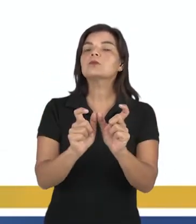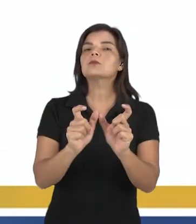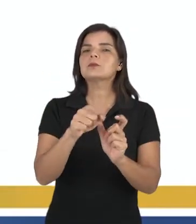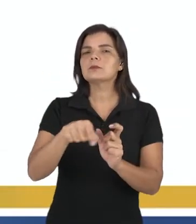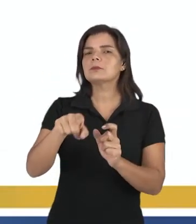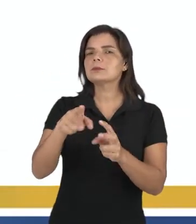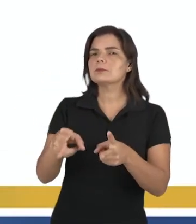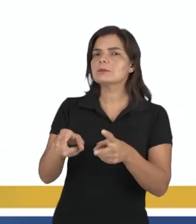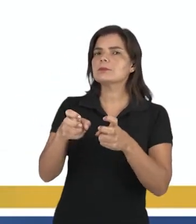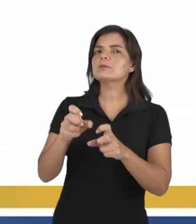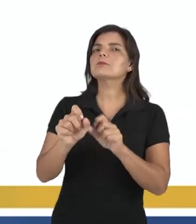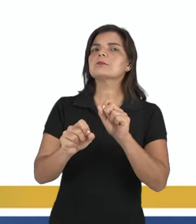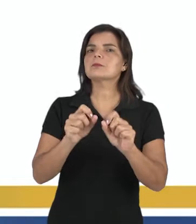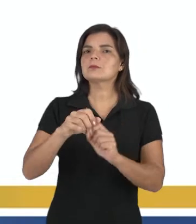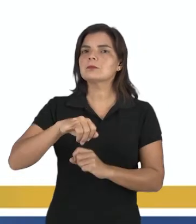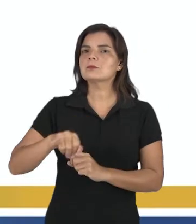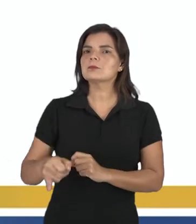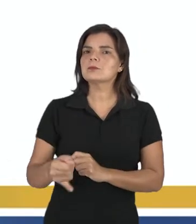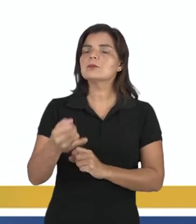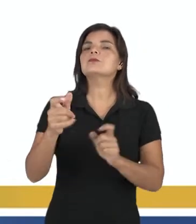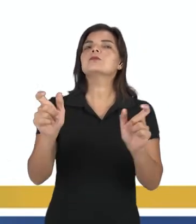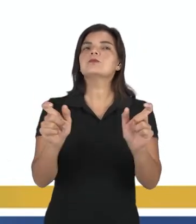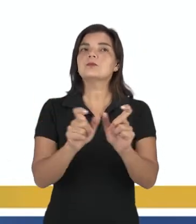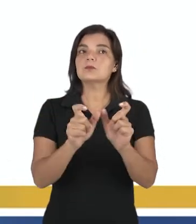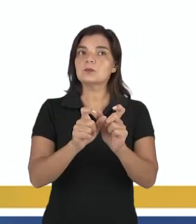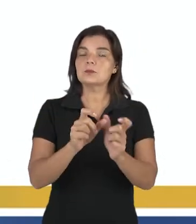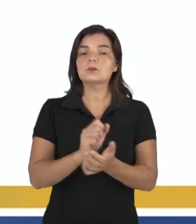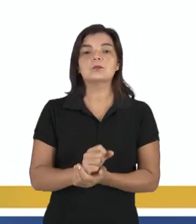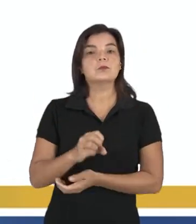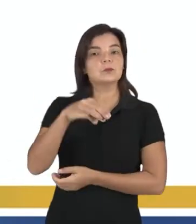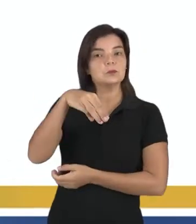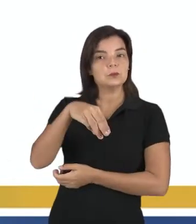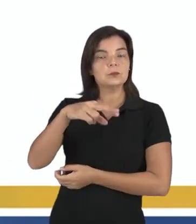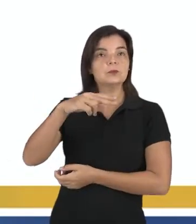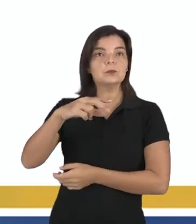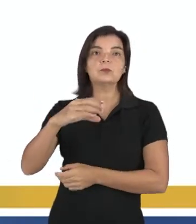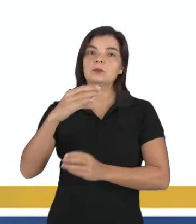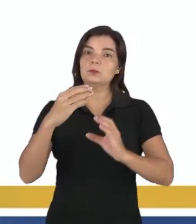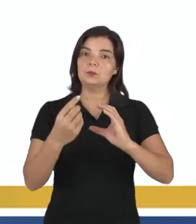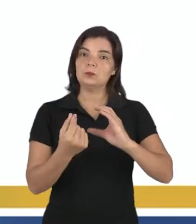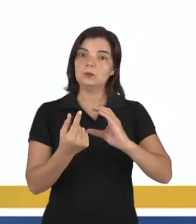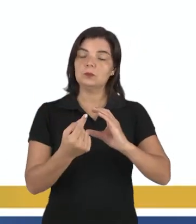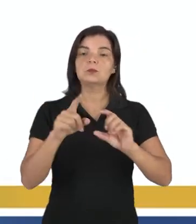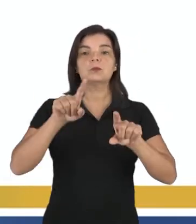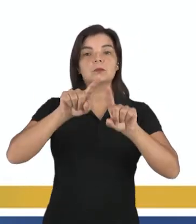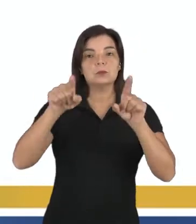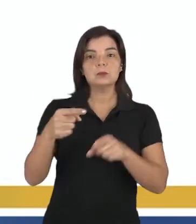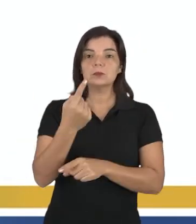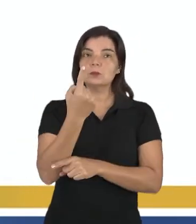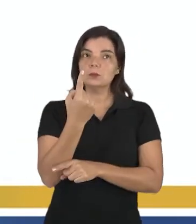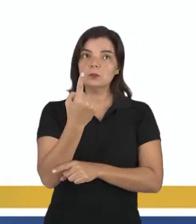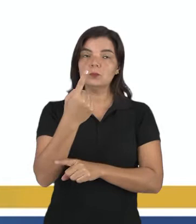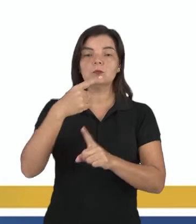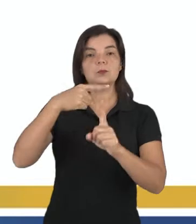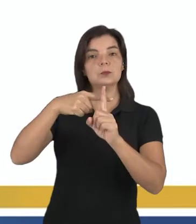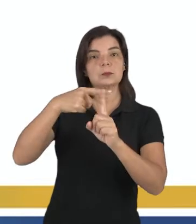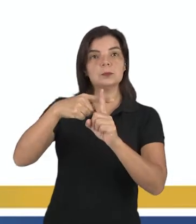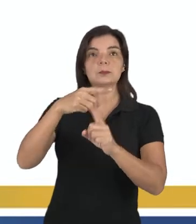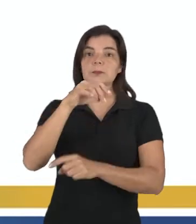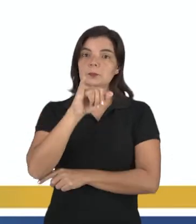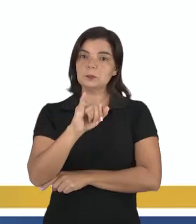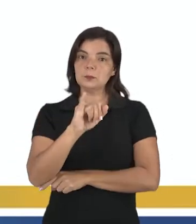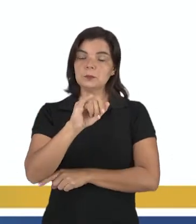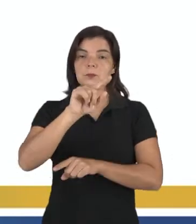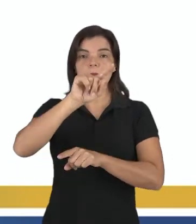vão perceber que o juro composto ele será igual ao capital mais mais a